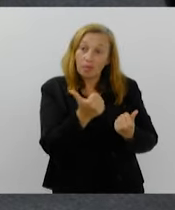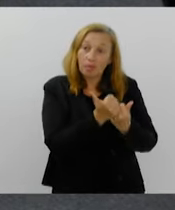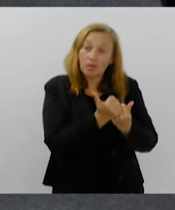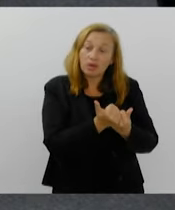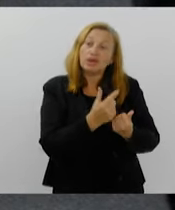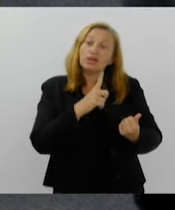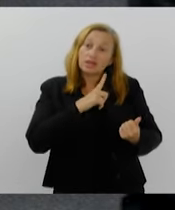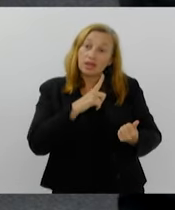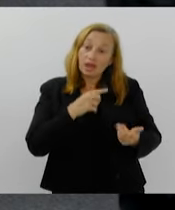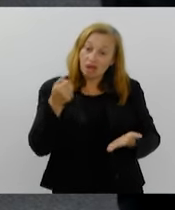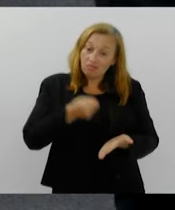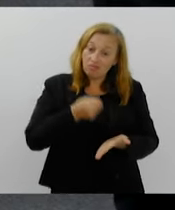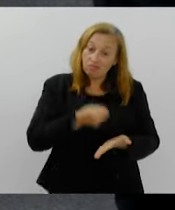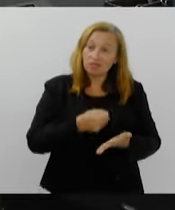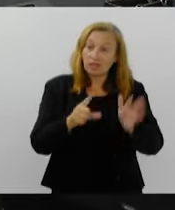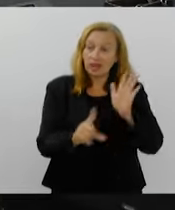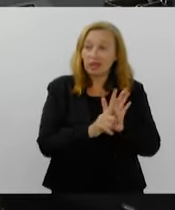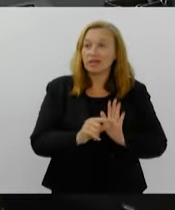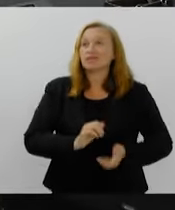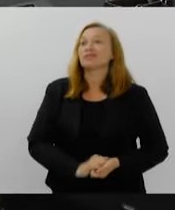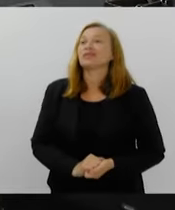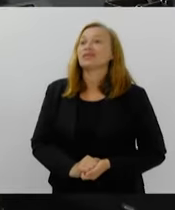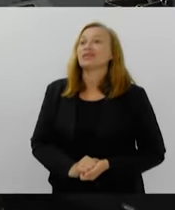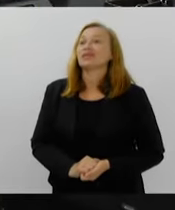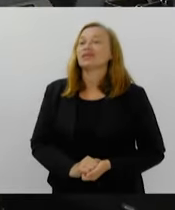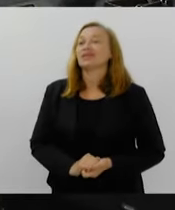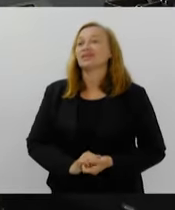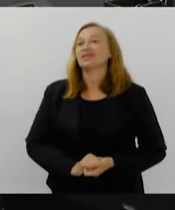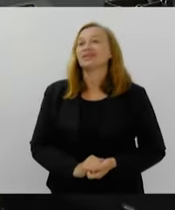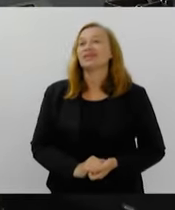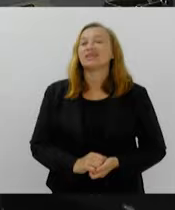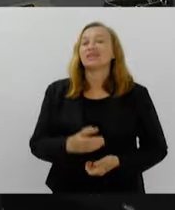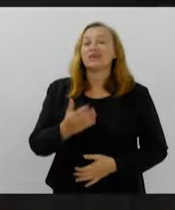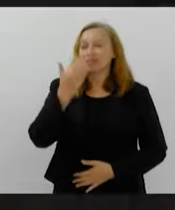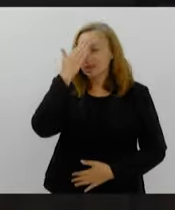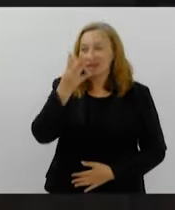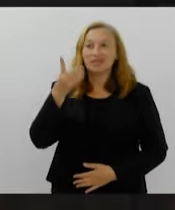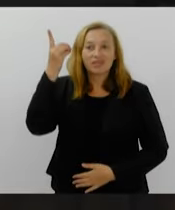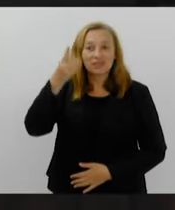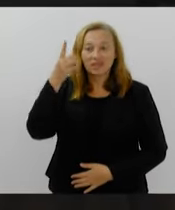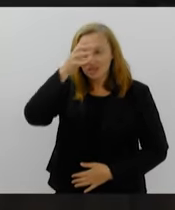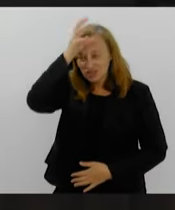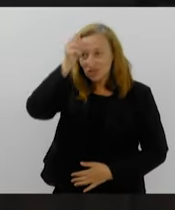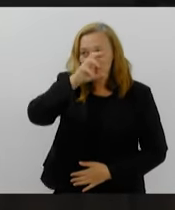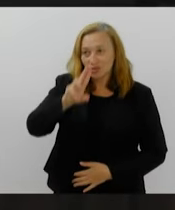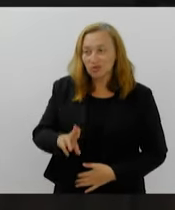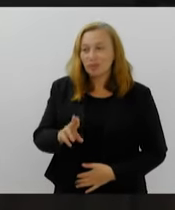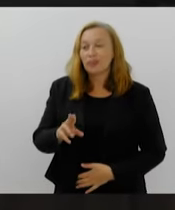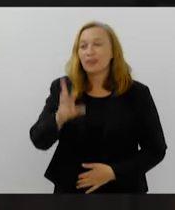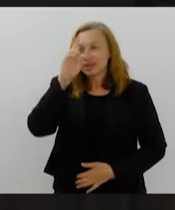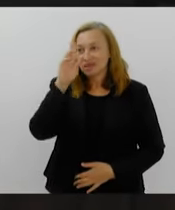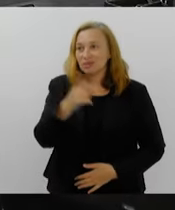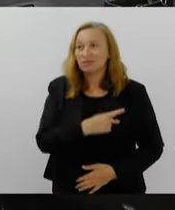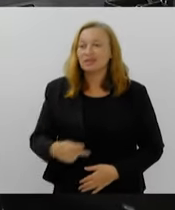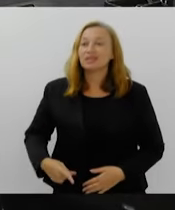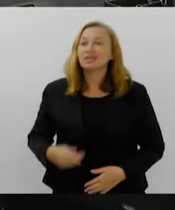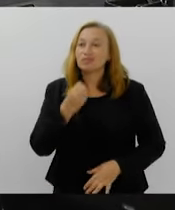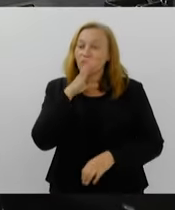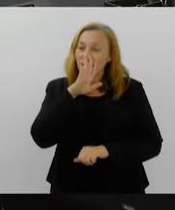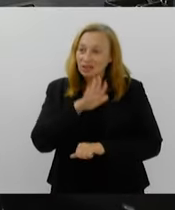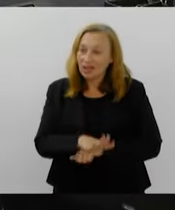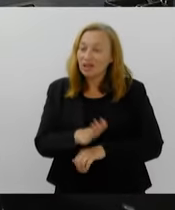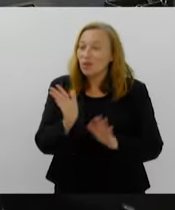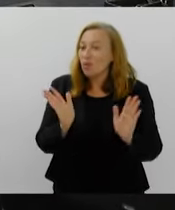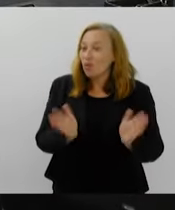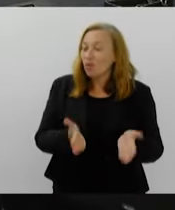o Rigor dai muito obrigada eu apoio obrigado deputada ti Ju Presidente Boa tarde